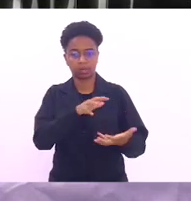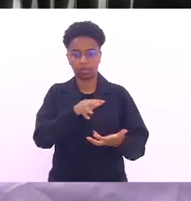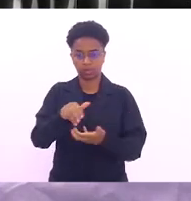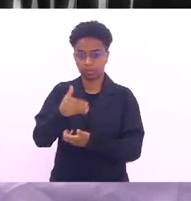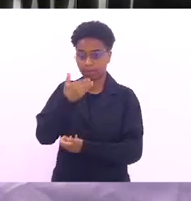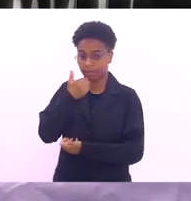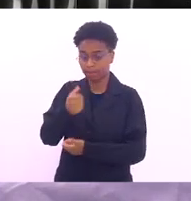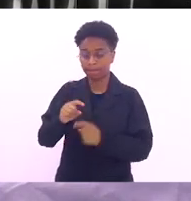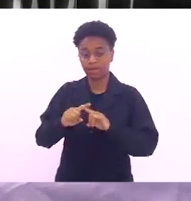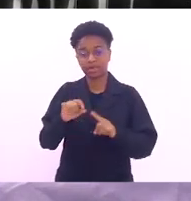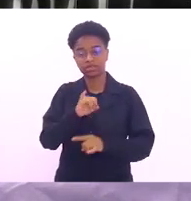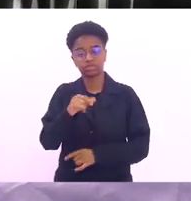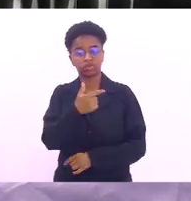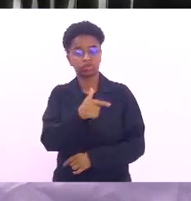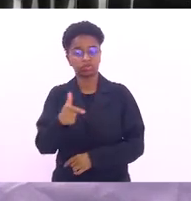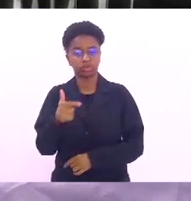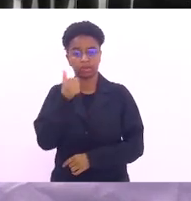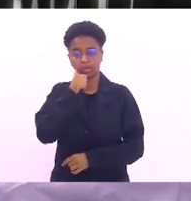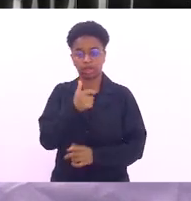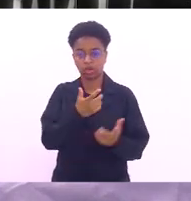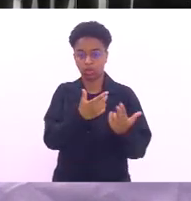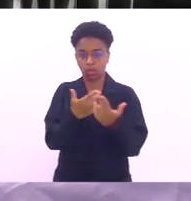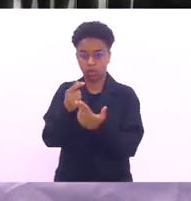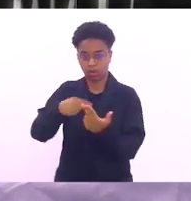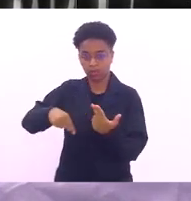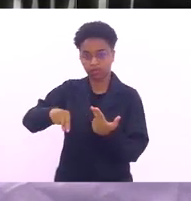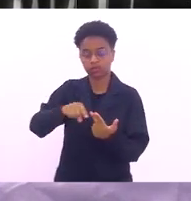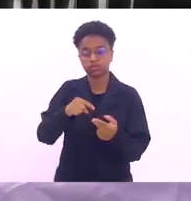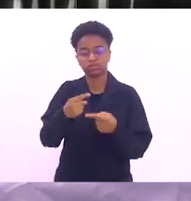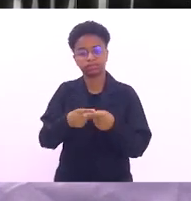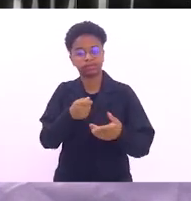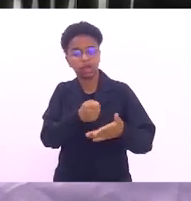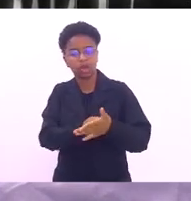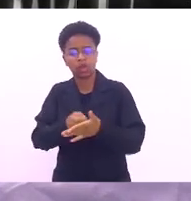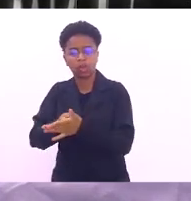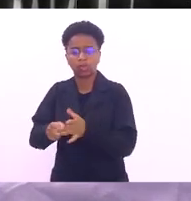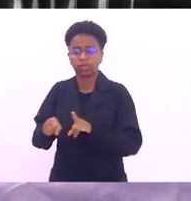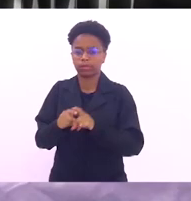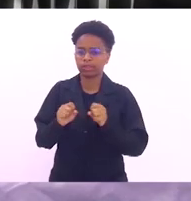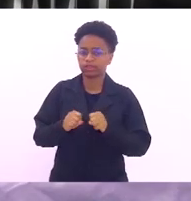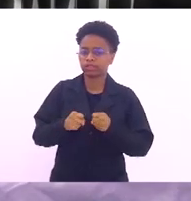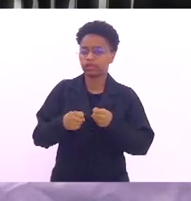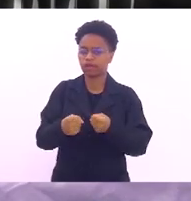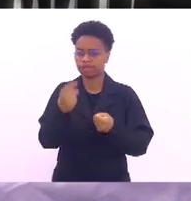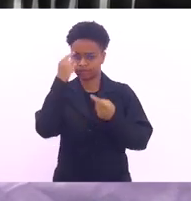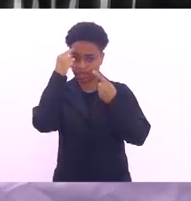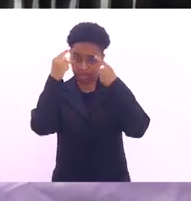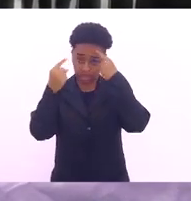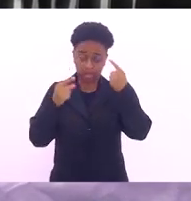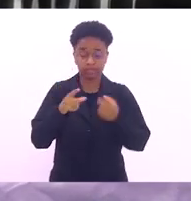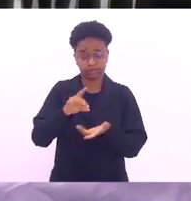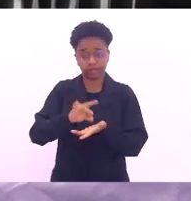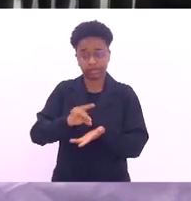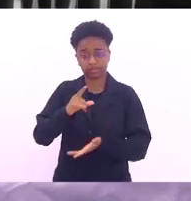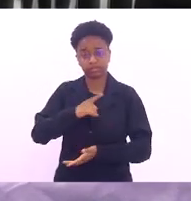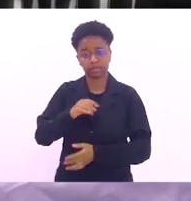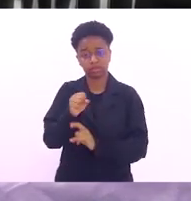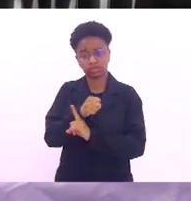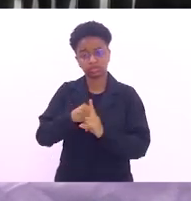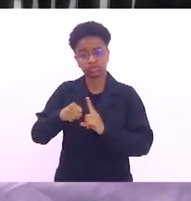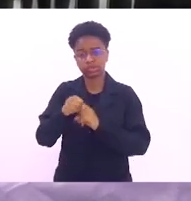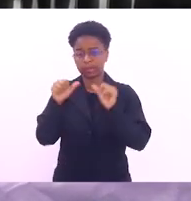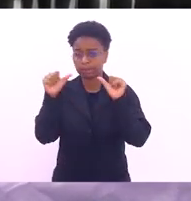lutadoras da causa defensoras de ideais Realmente nós teríamos uma sociedade muito